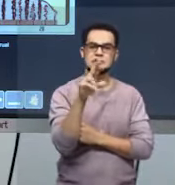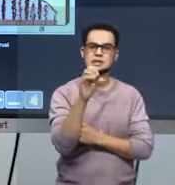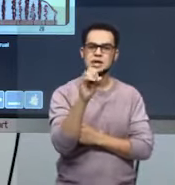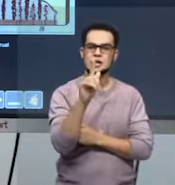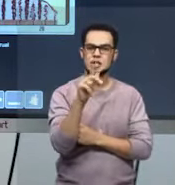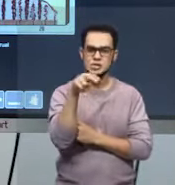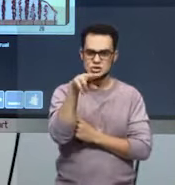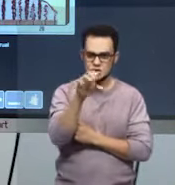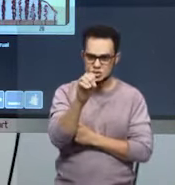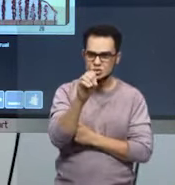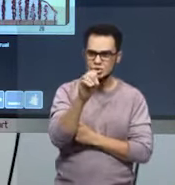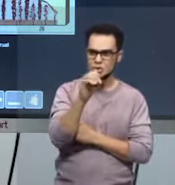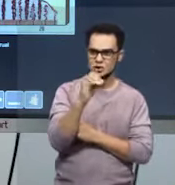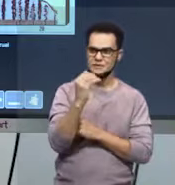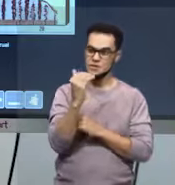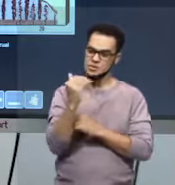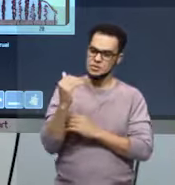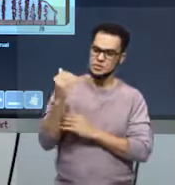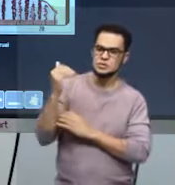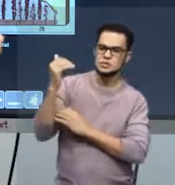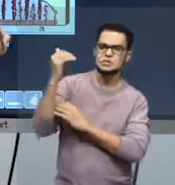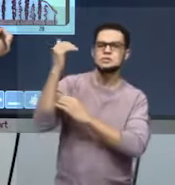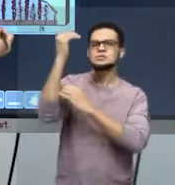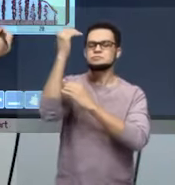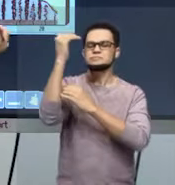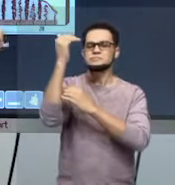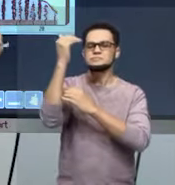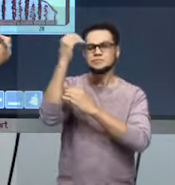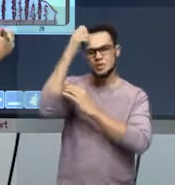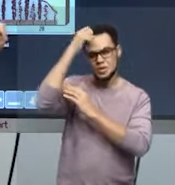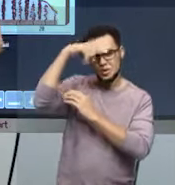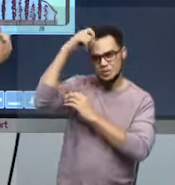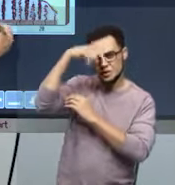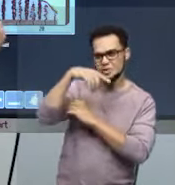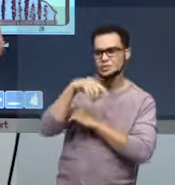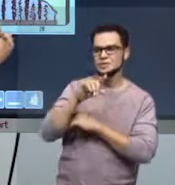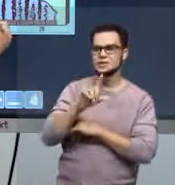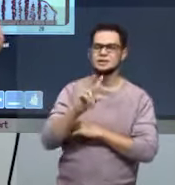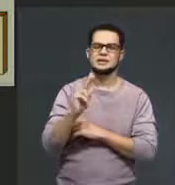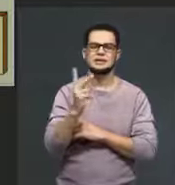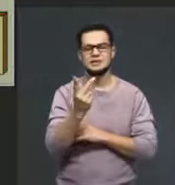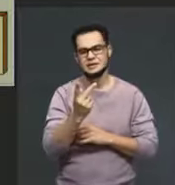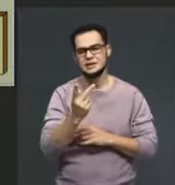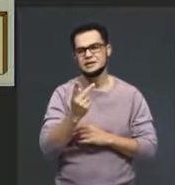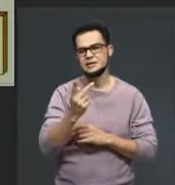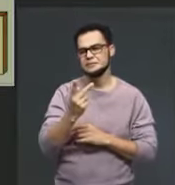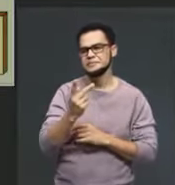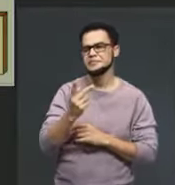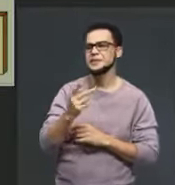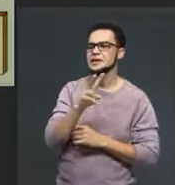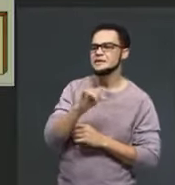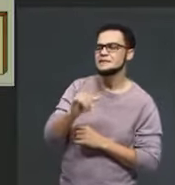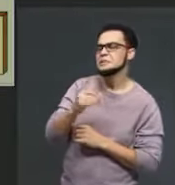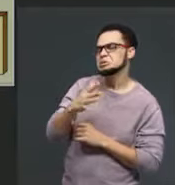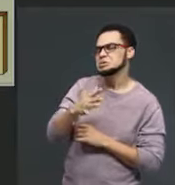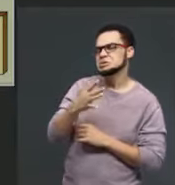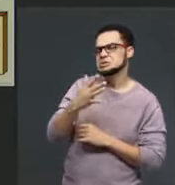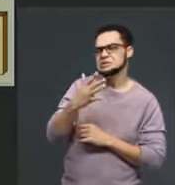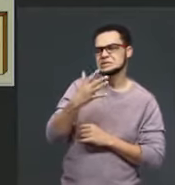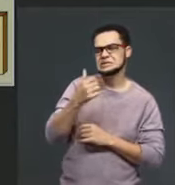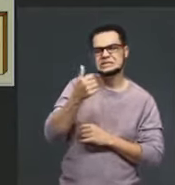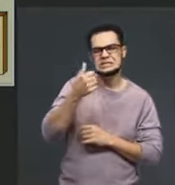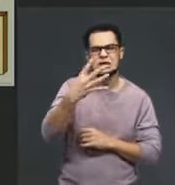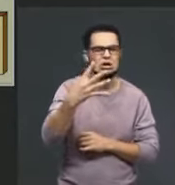a elevação também do hormônio LH e vai acontecer aqui e por volta do 14º dia, vai acontecer